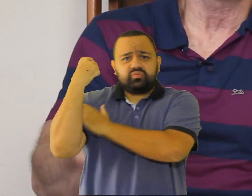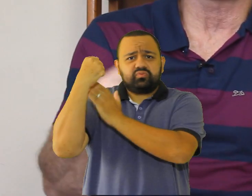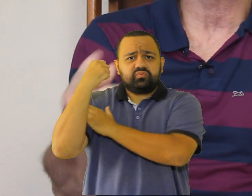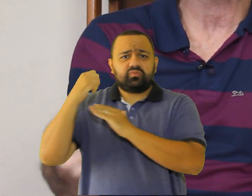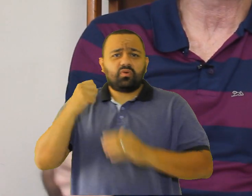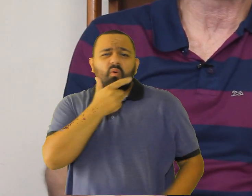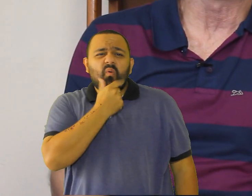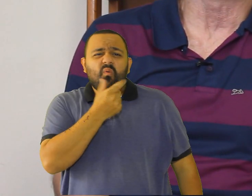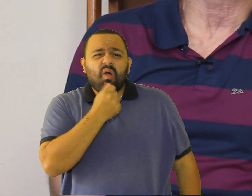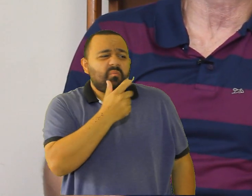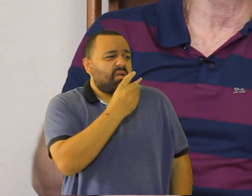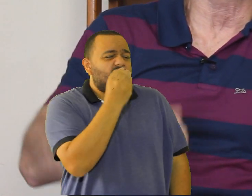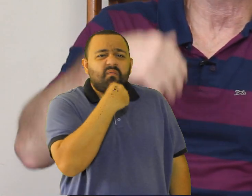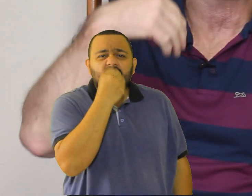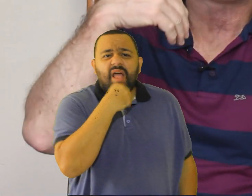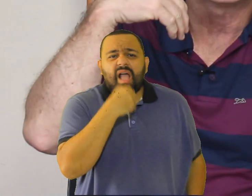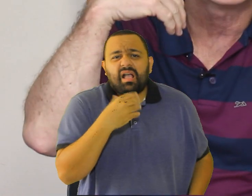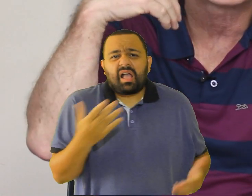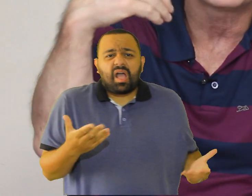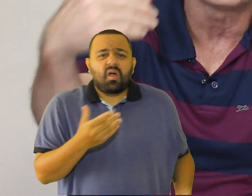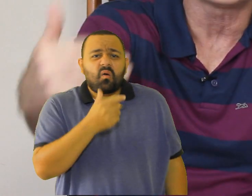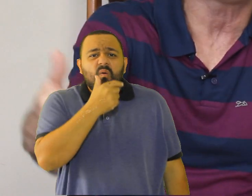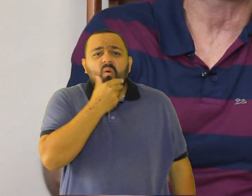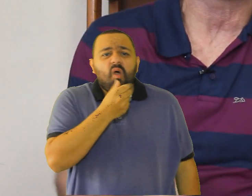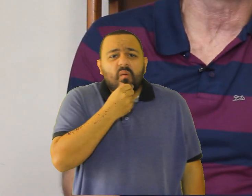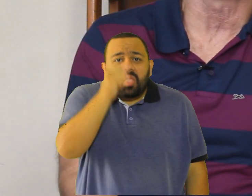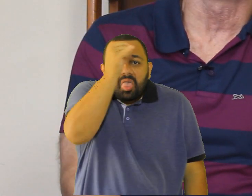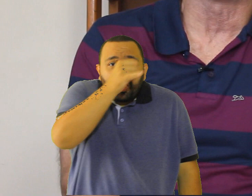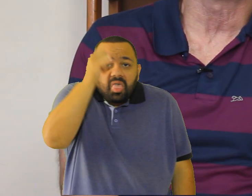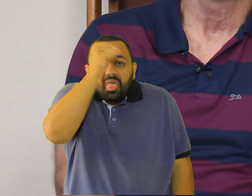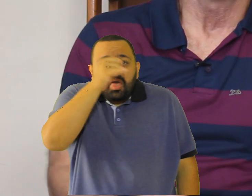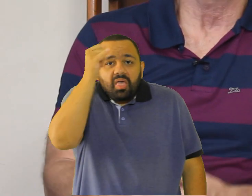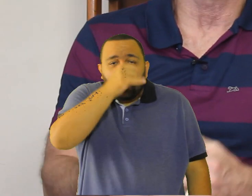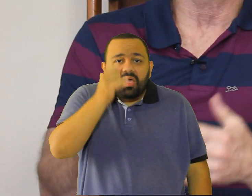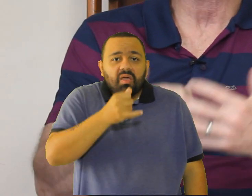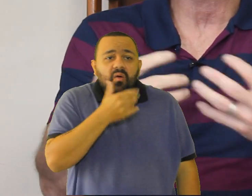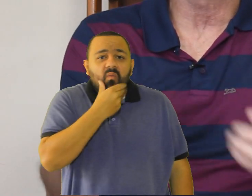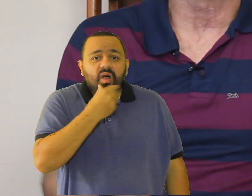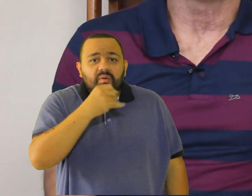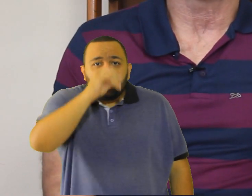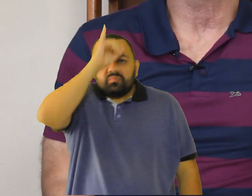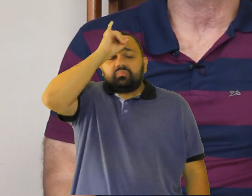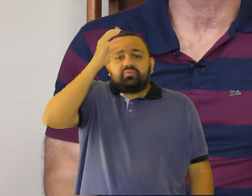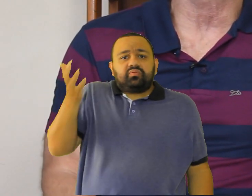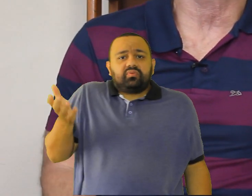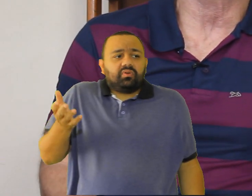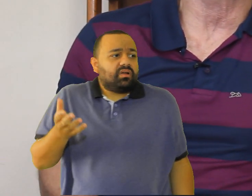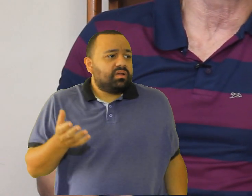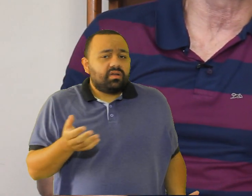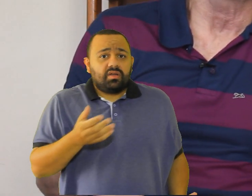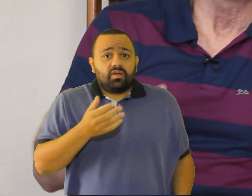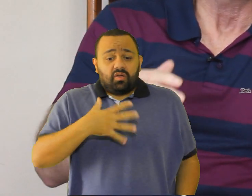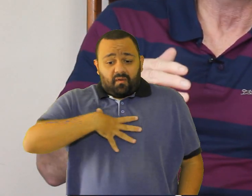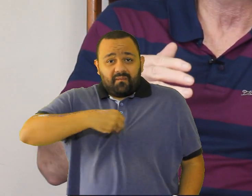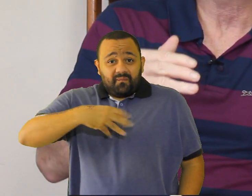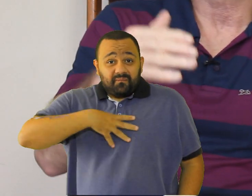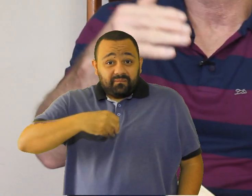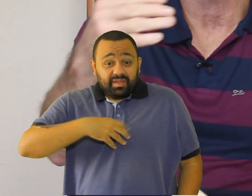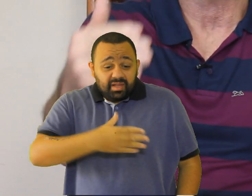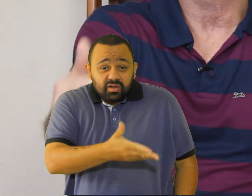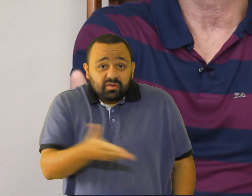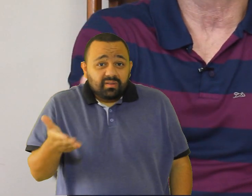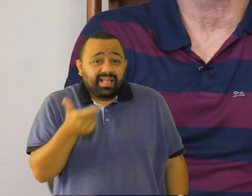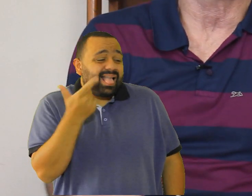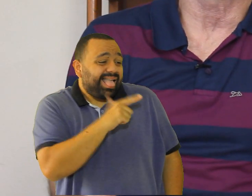mulher, o homem é banana, o homem é bobão, o homem é ignorante, os filhos